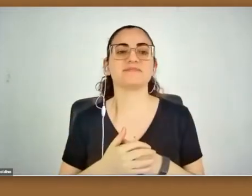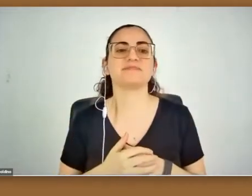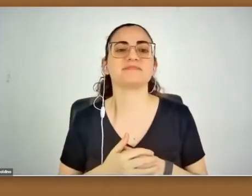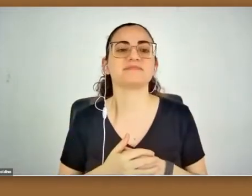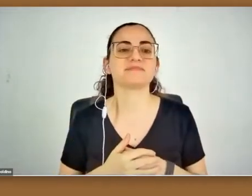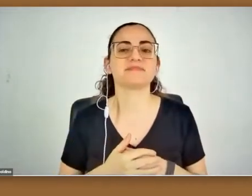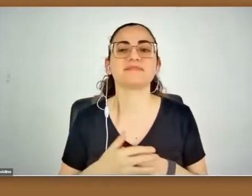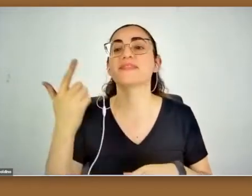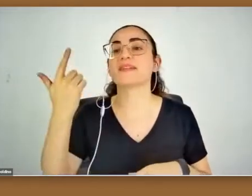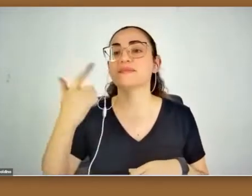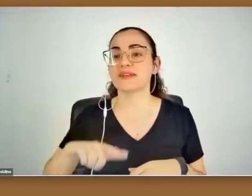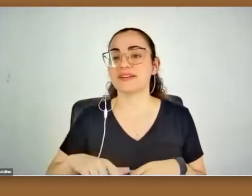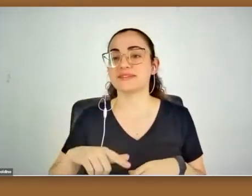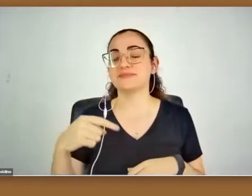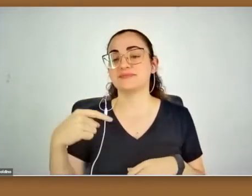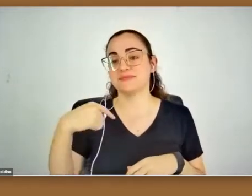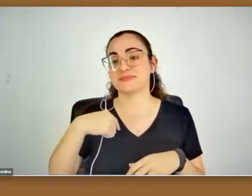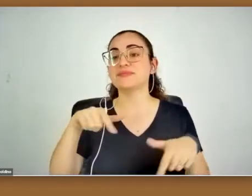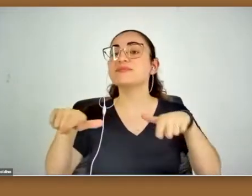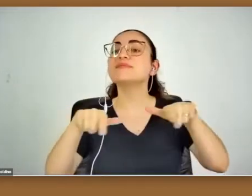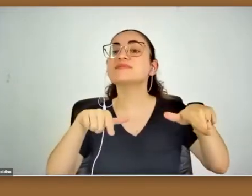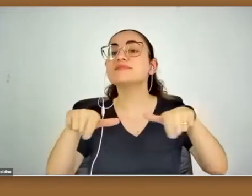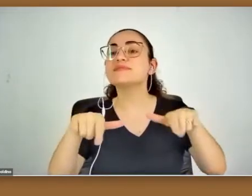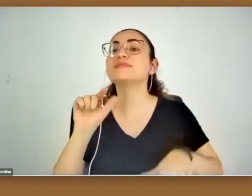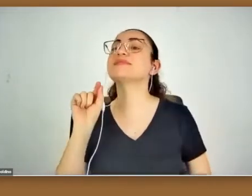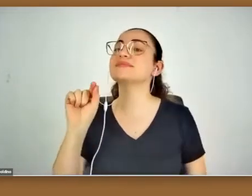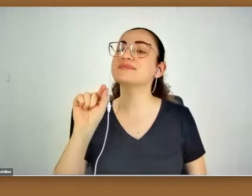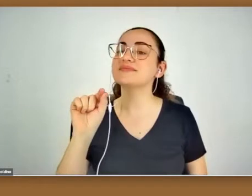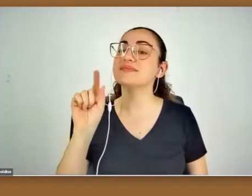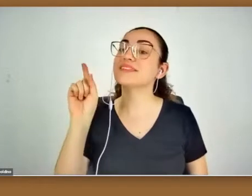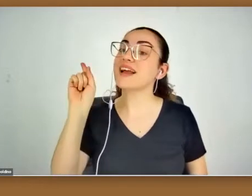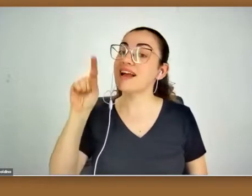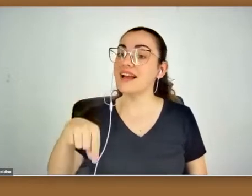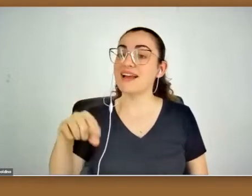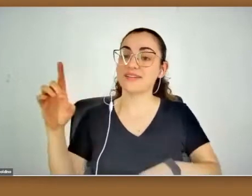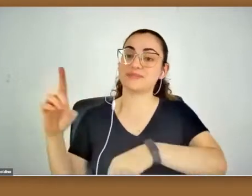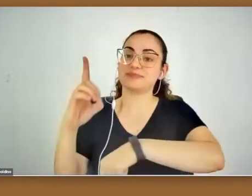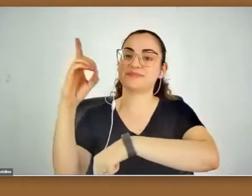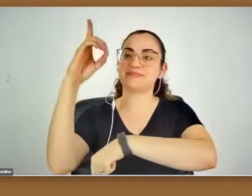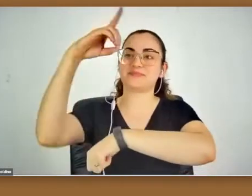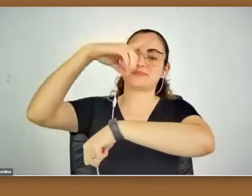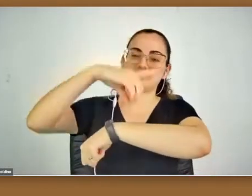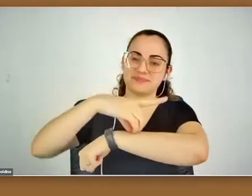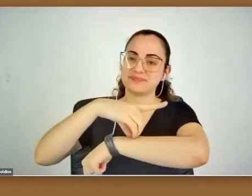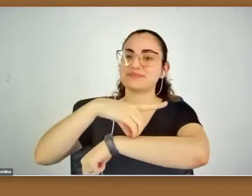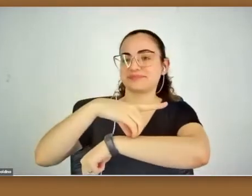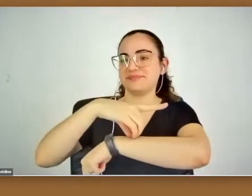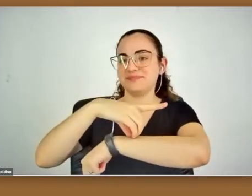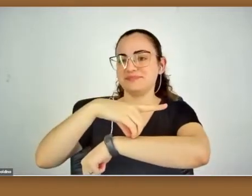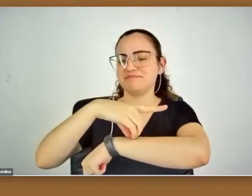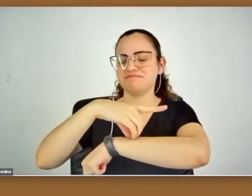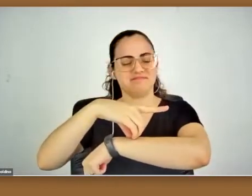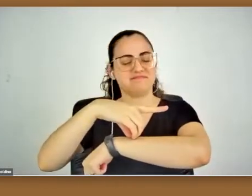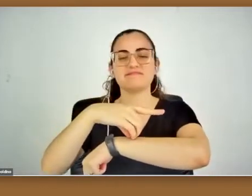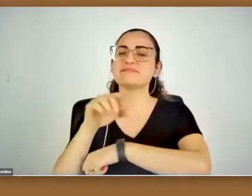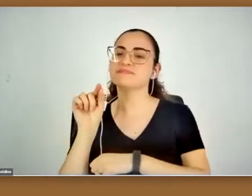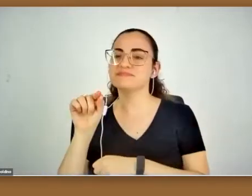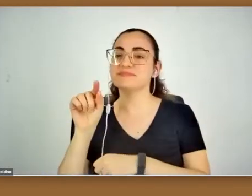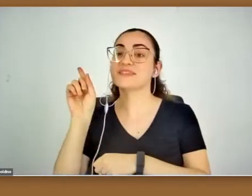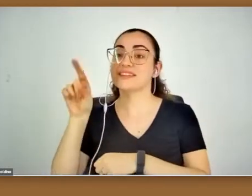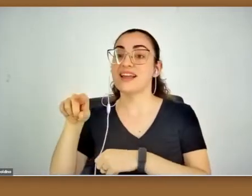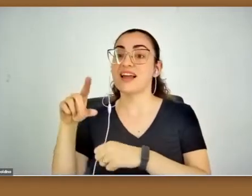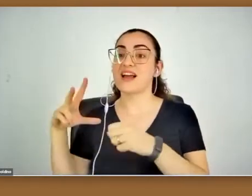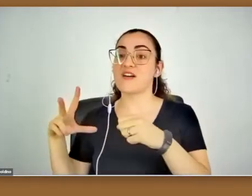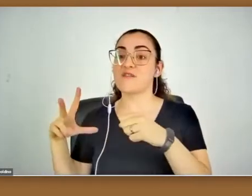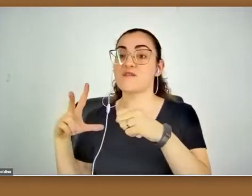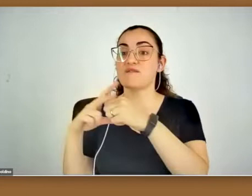desde o meu mestrado com dengue, que é uma arbovirose. Ou seja, ela é uma virose, ela é causada por um vírus e ela é